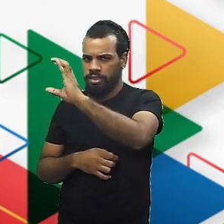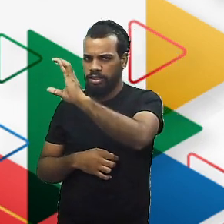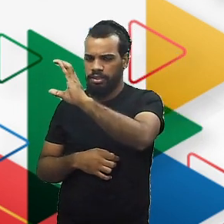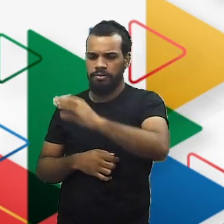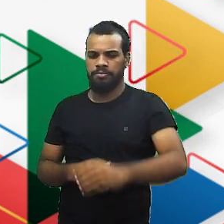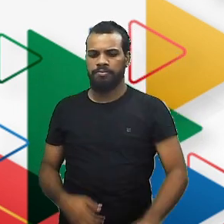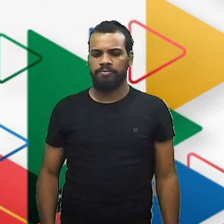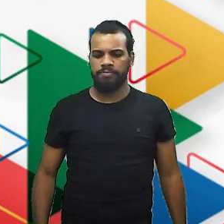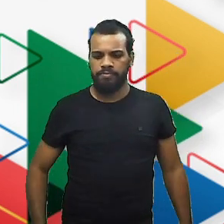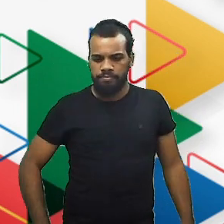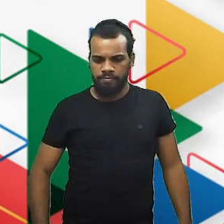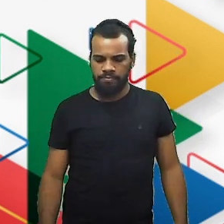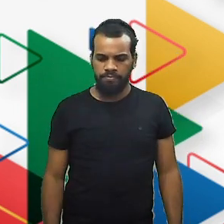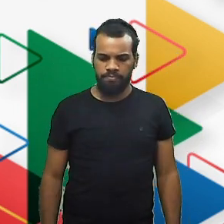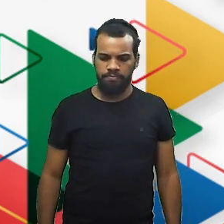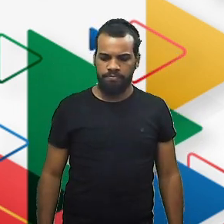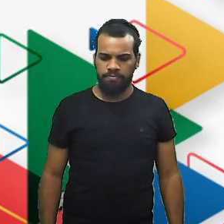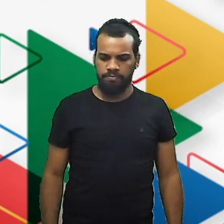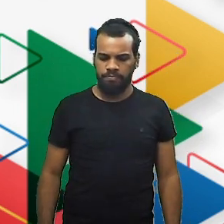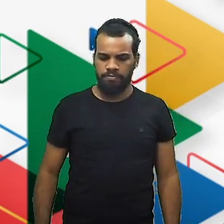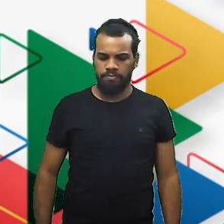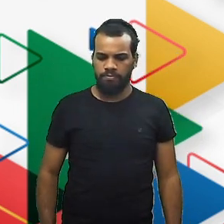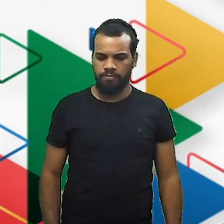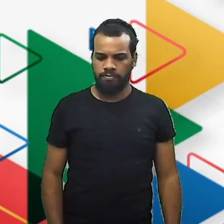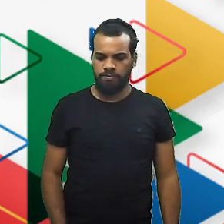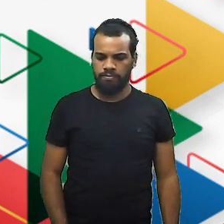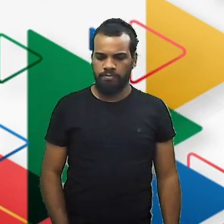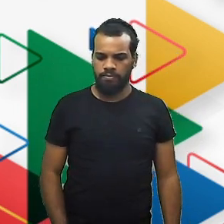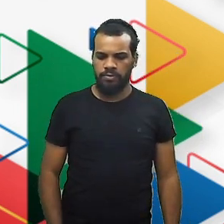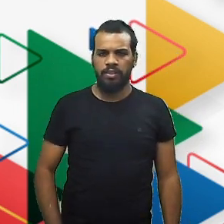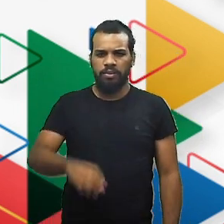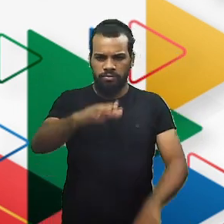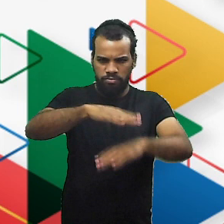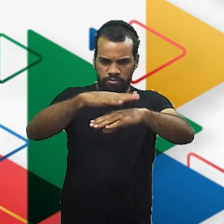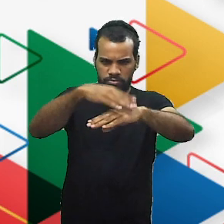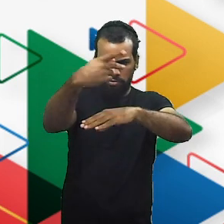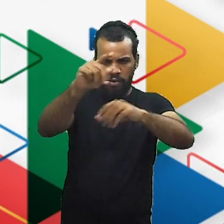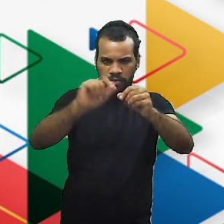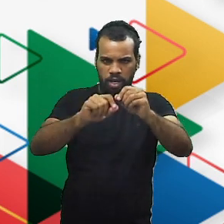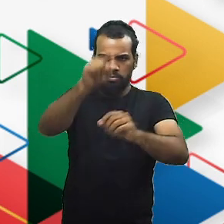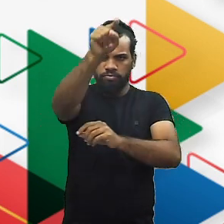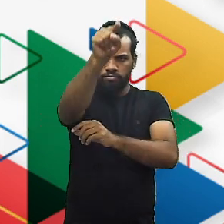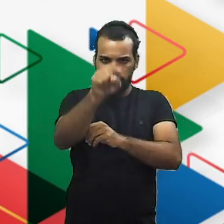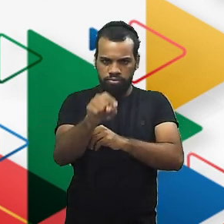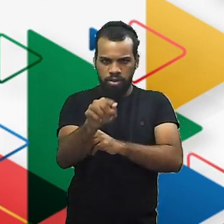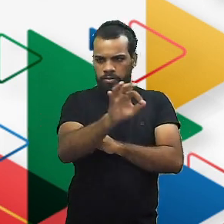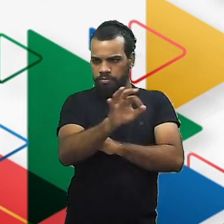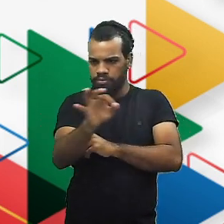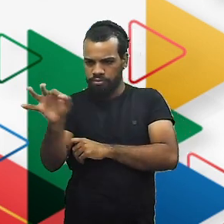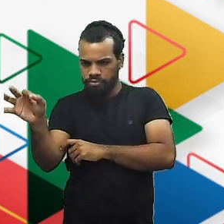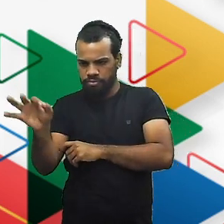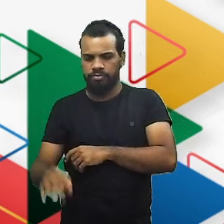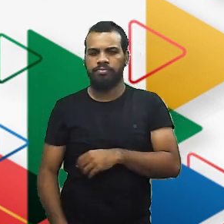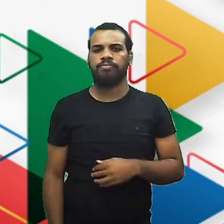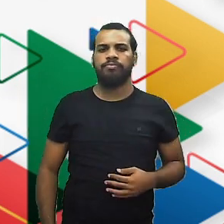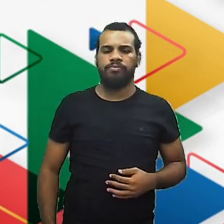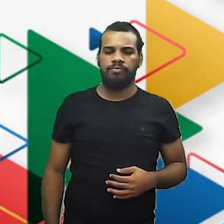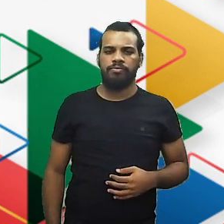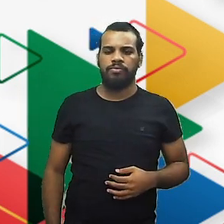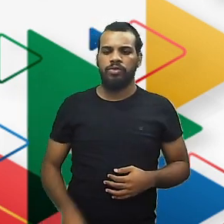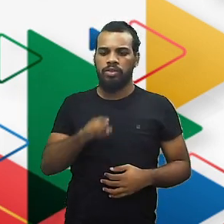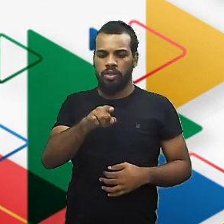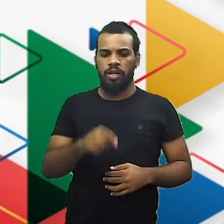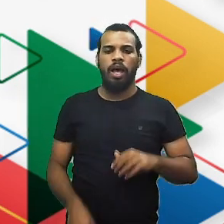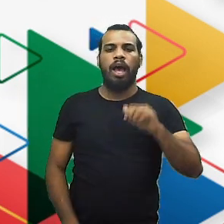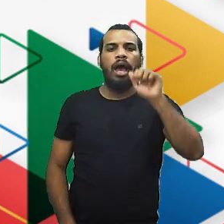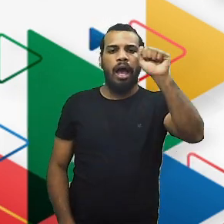questão da seguinte maneira. Por gentileza, desenhe um plano cartesiano. Localiza no plano cartesiano os